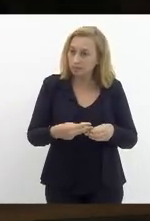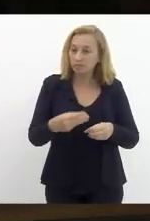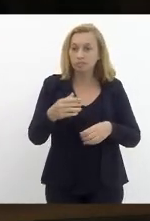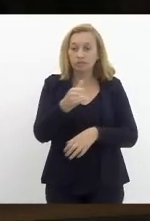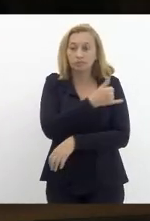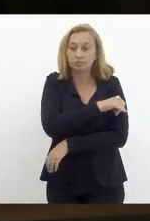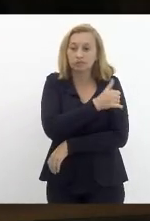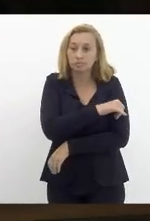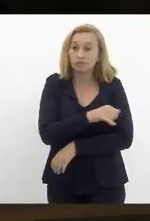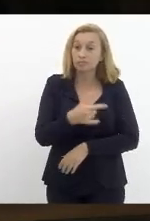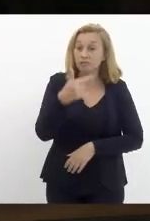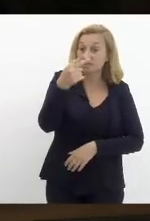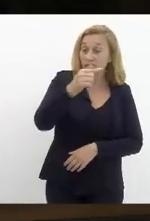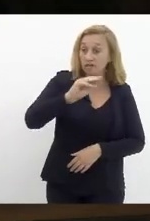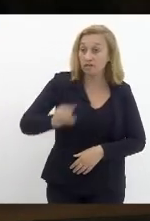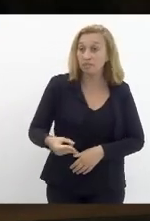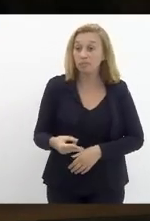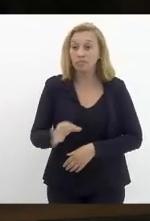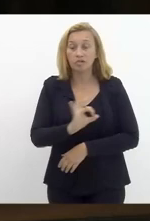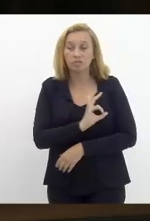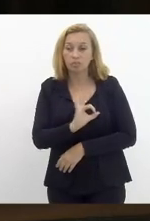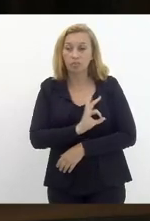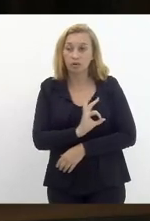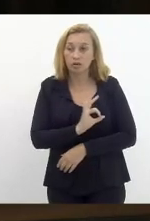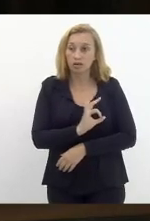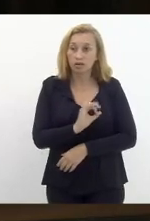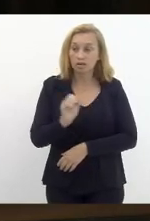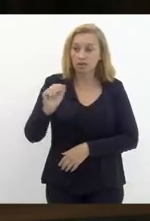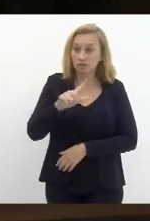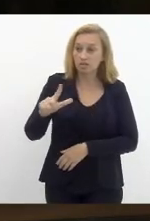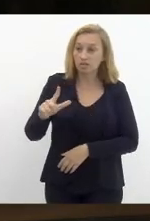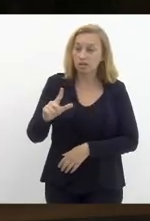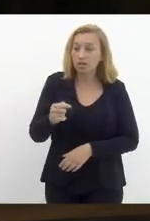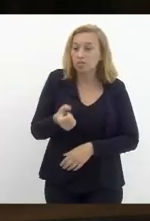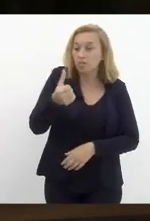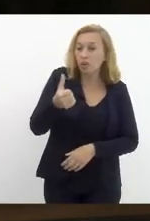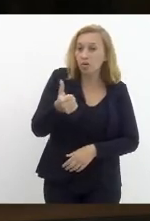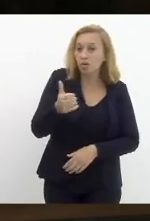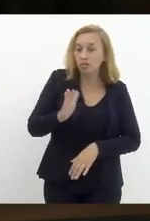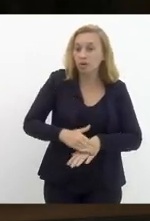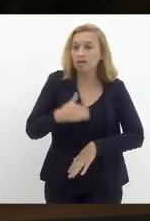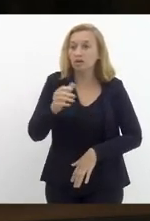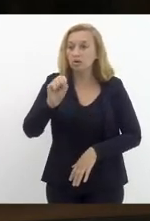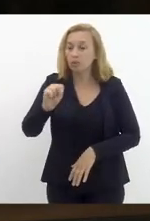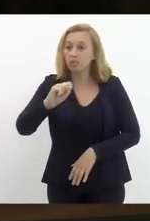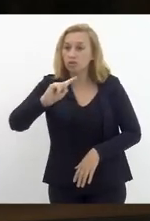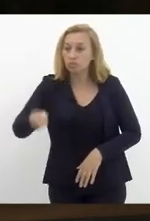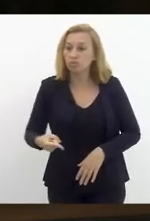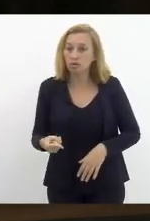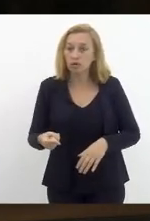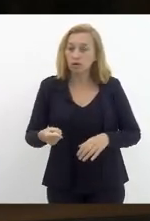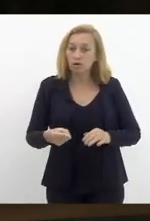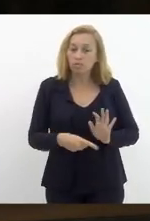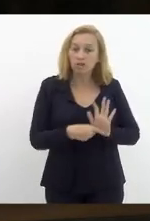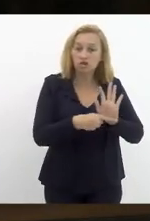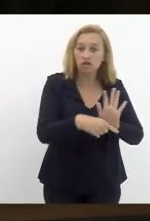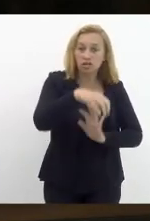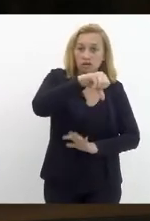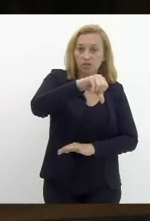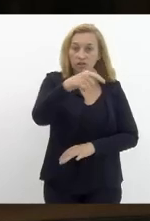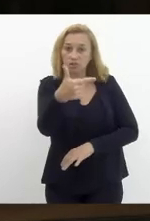municipais. E a Polícia Civil tem pouco mais de 8 mil mulheres e homens para atender 92